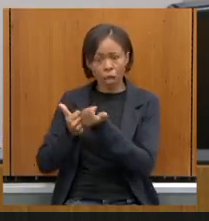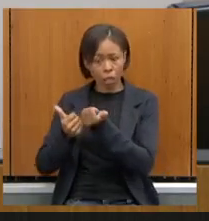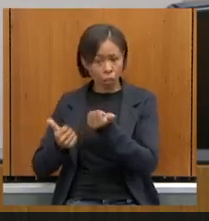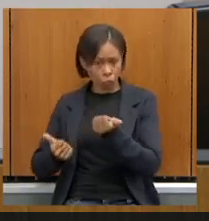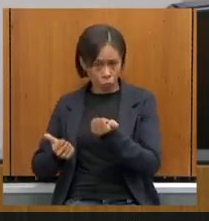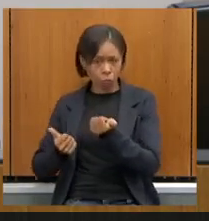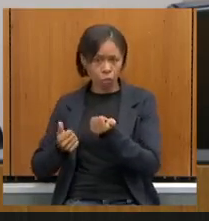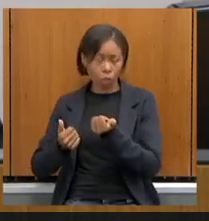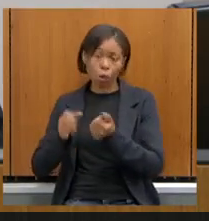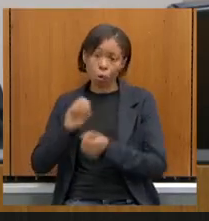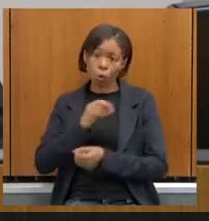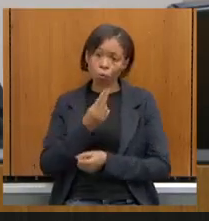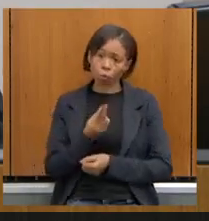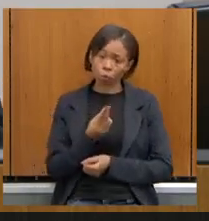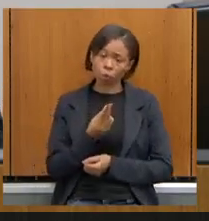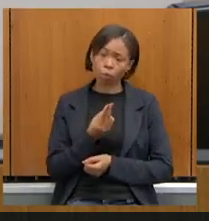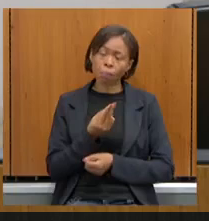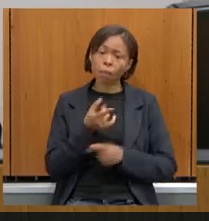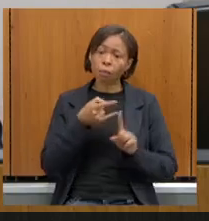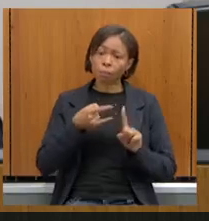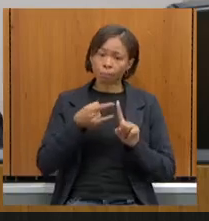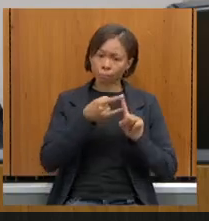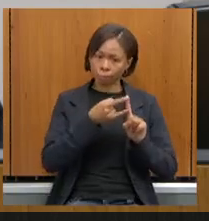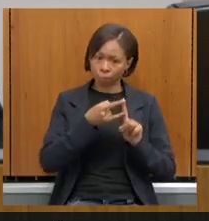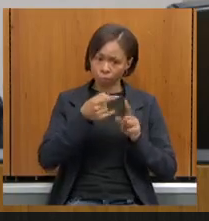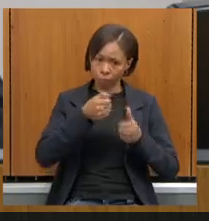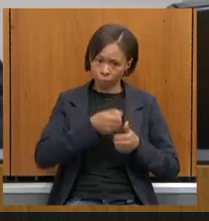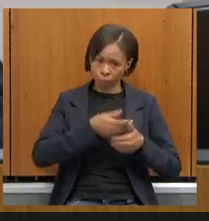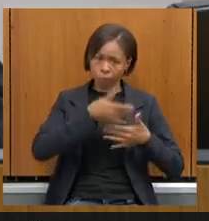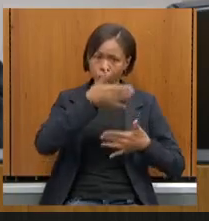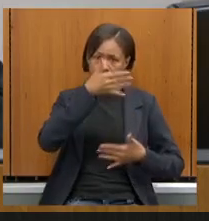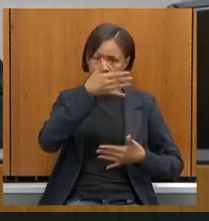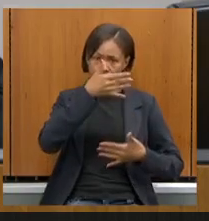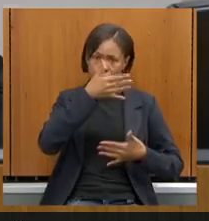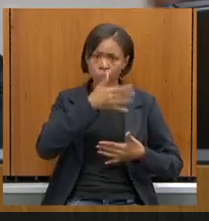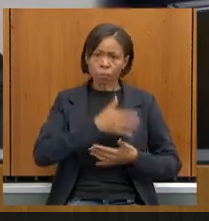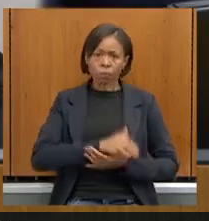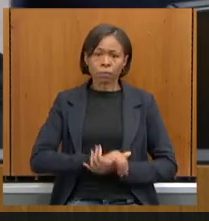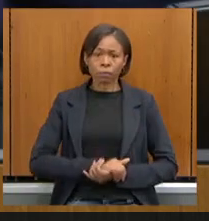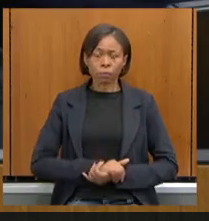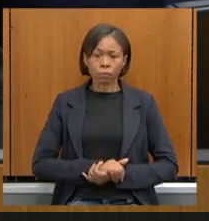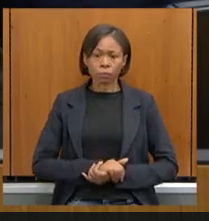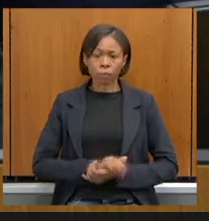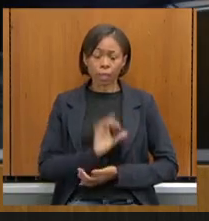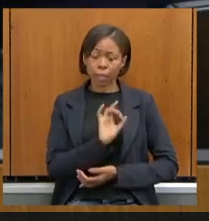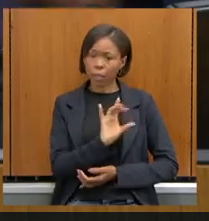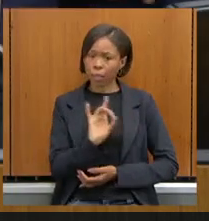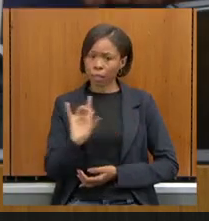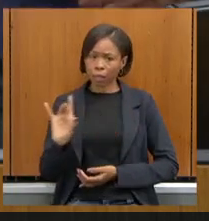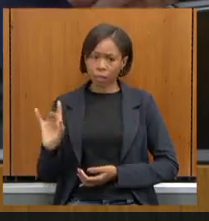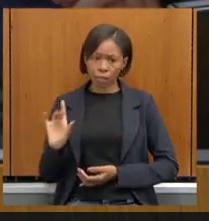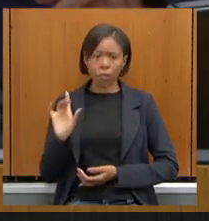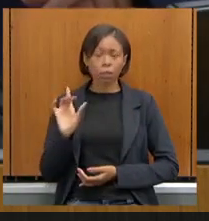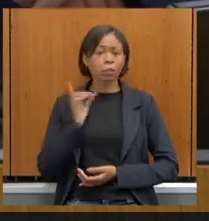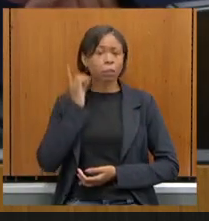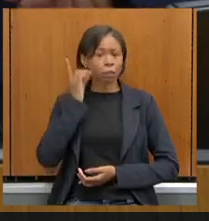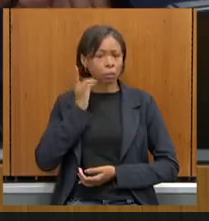online do aplicativo Zoom. cada deputado poderá fazer uma